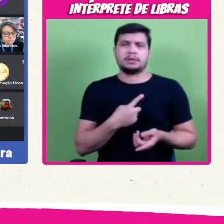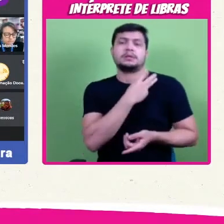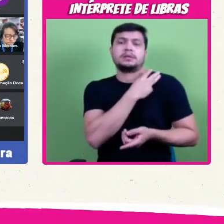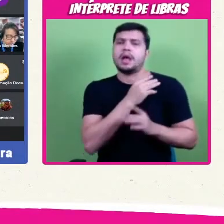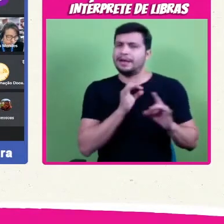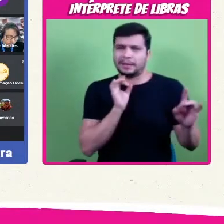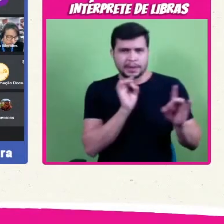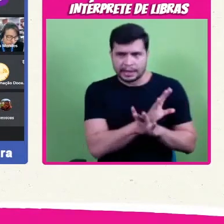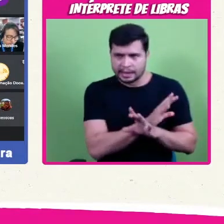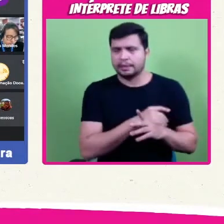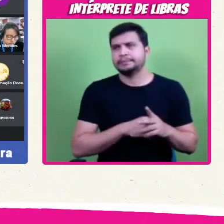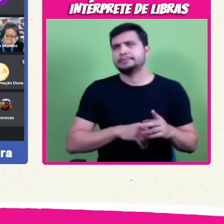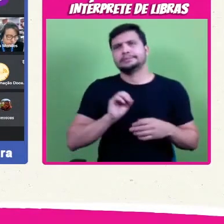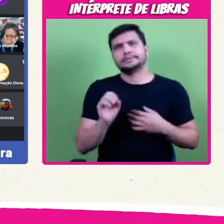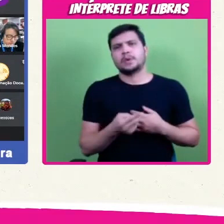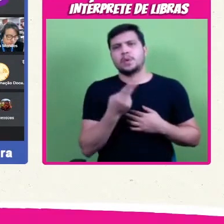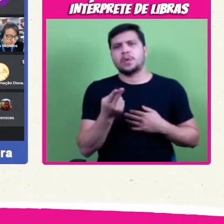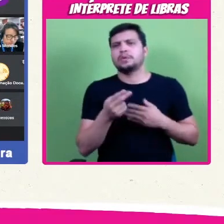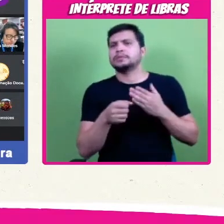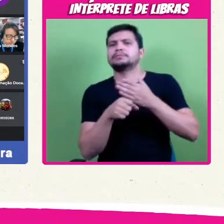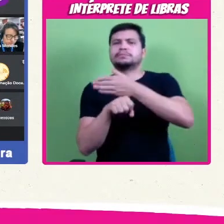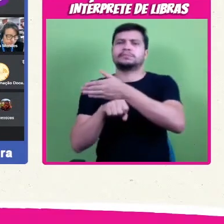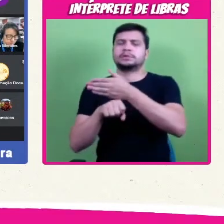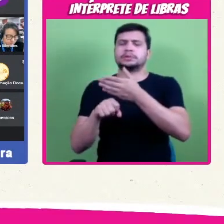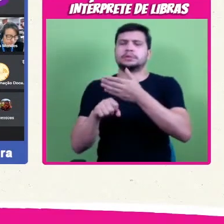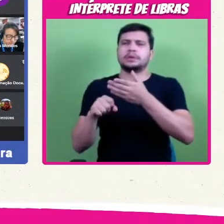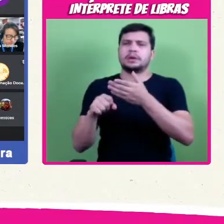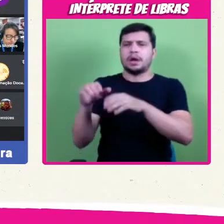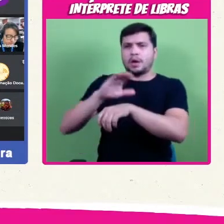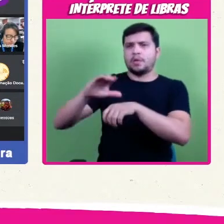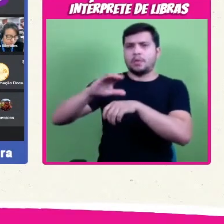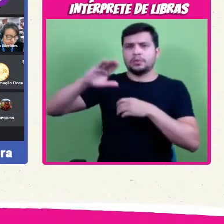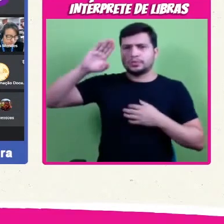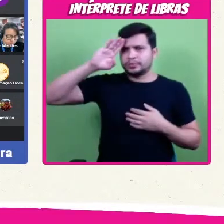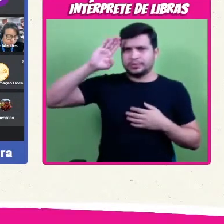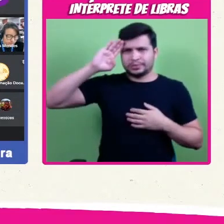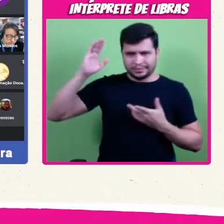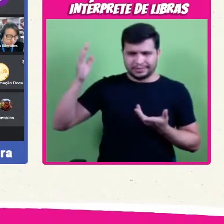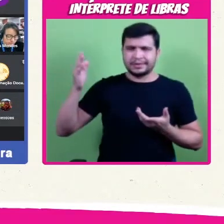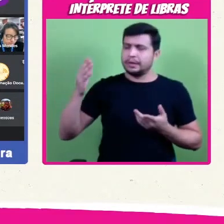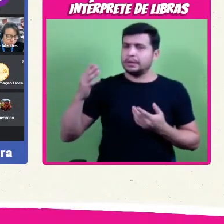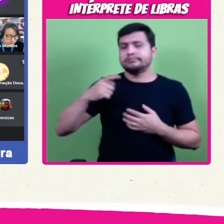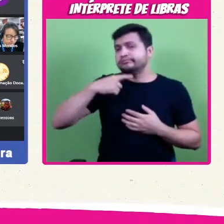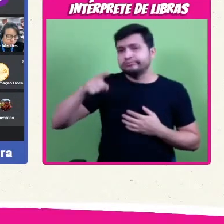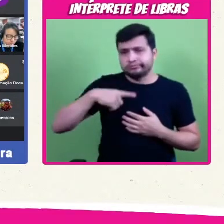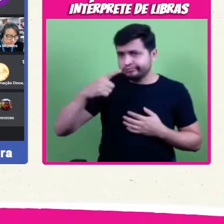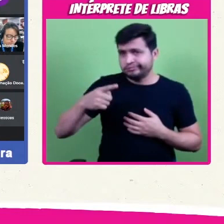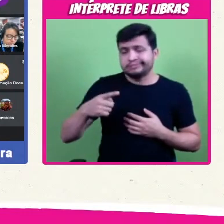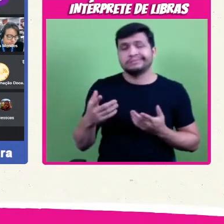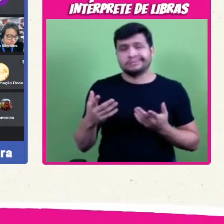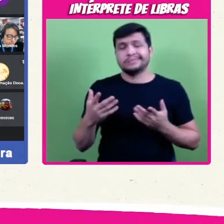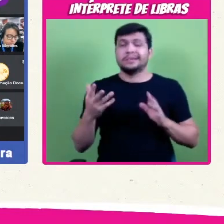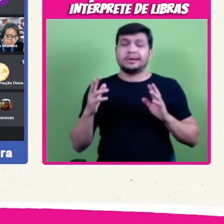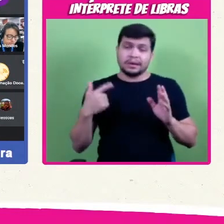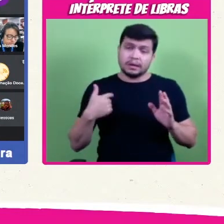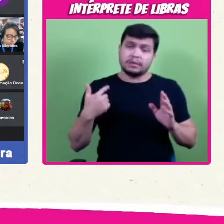muito difícil. E eu espero que essa realidade, ela cada vez mais se